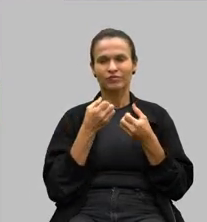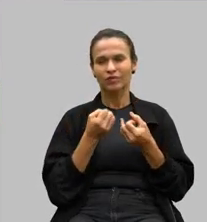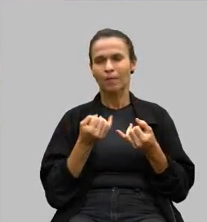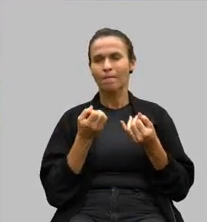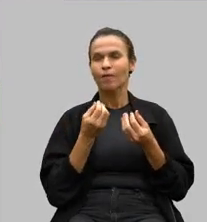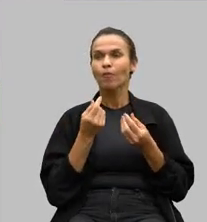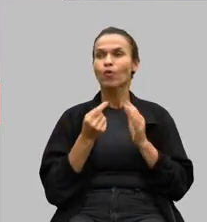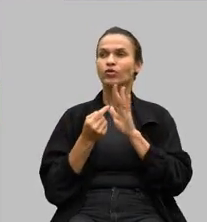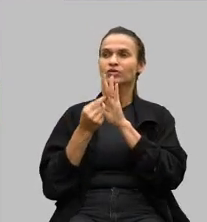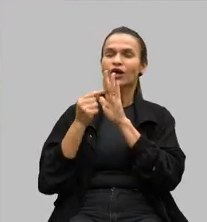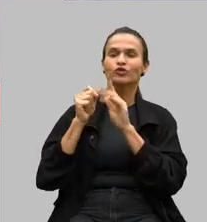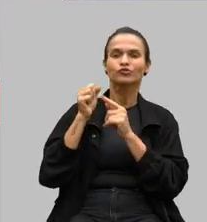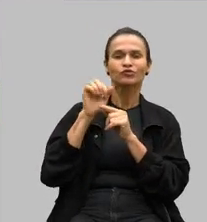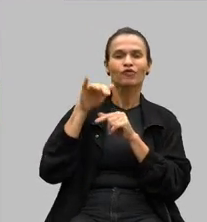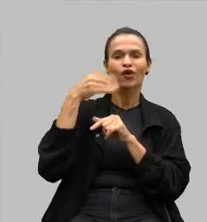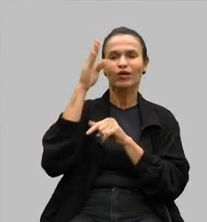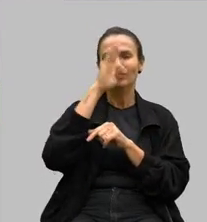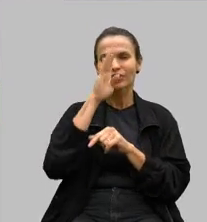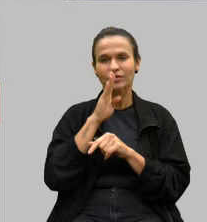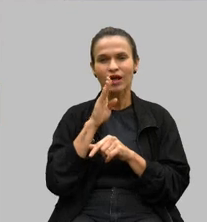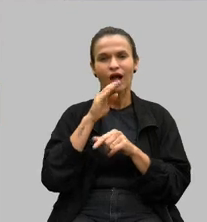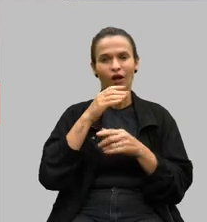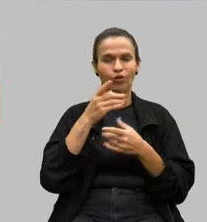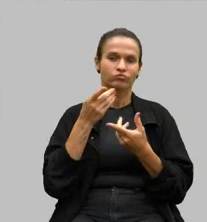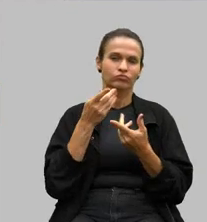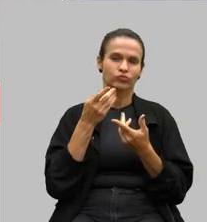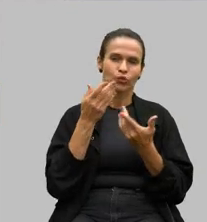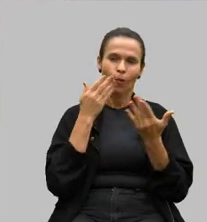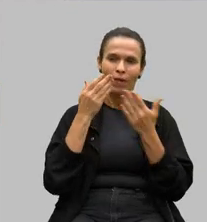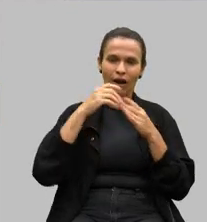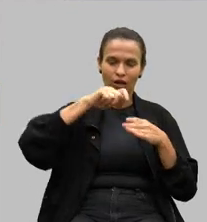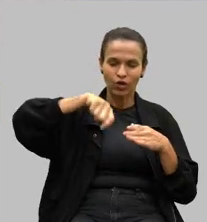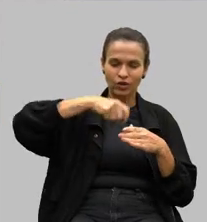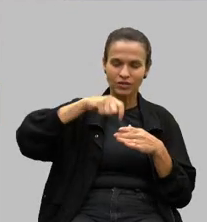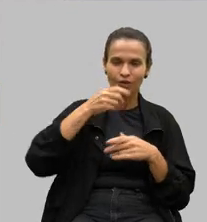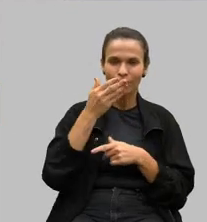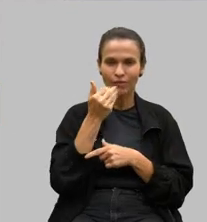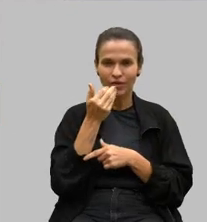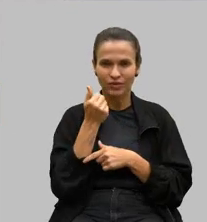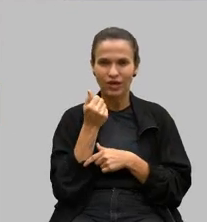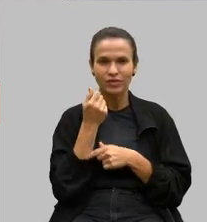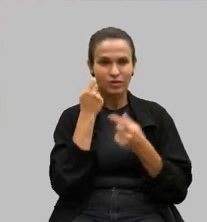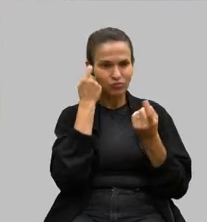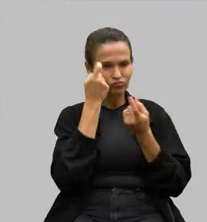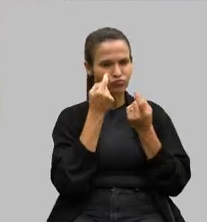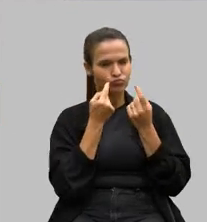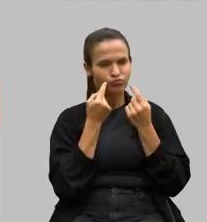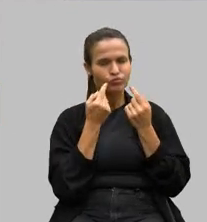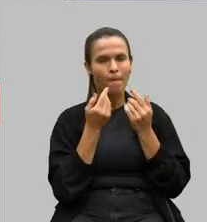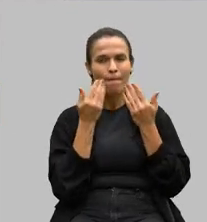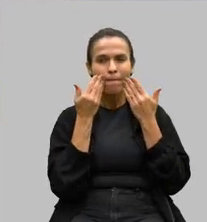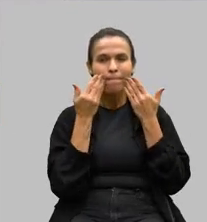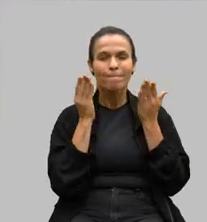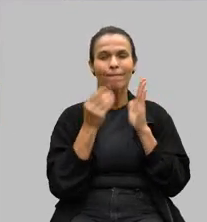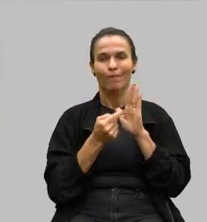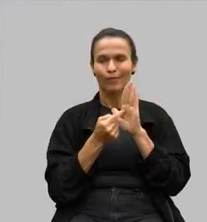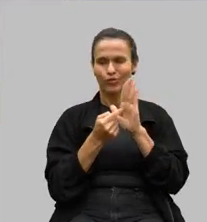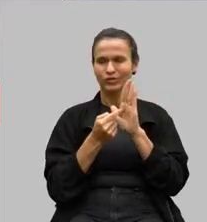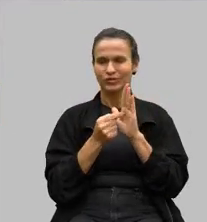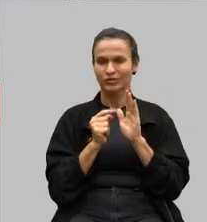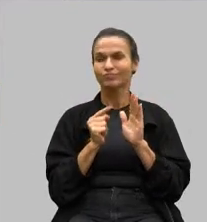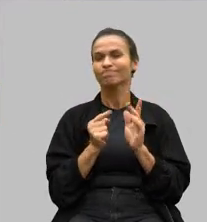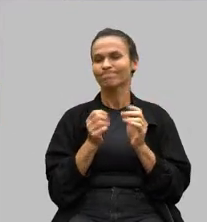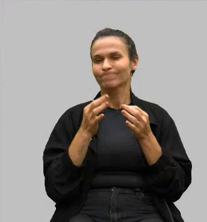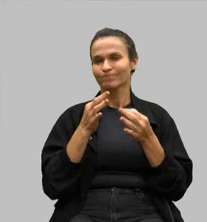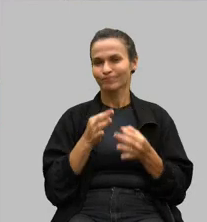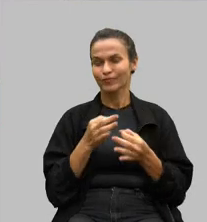como a nossa culinária eh essa sua preocupação é muito visível e eu queria deixar um relato que